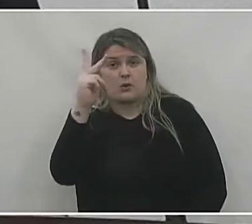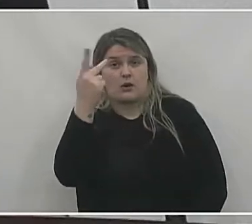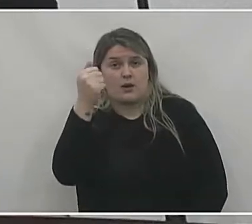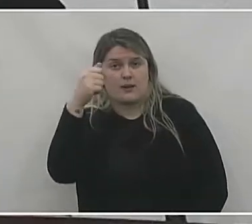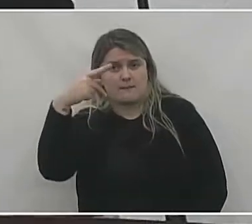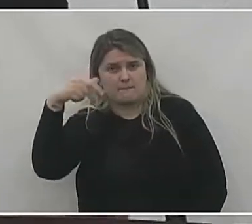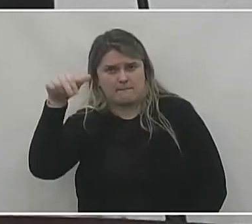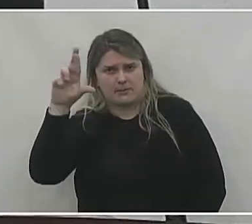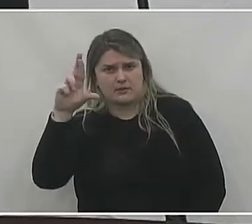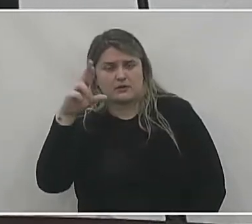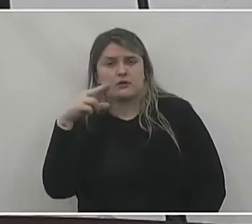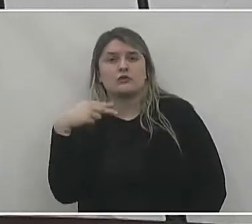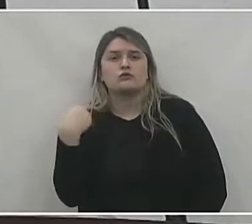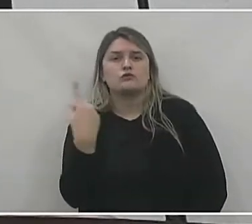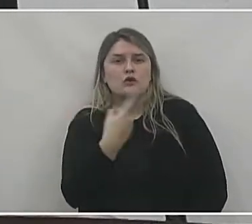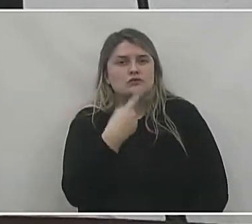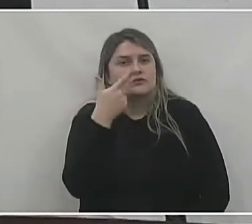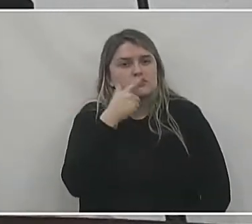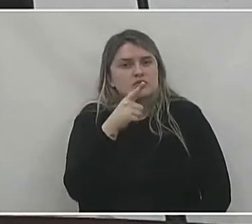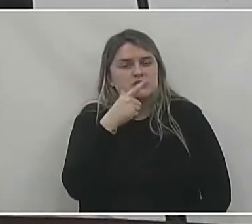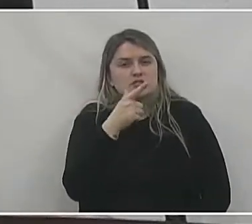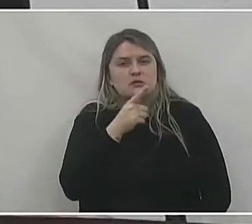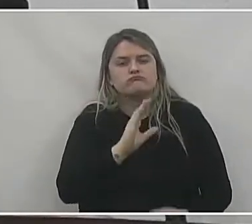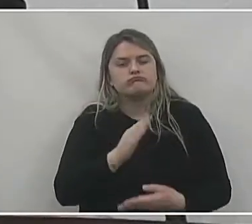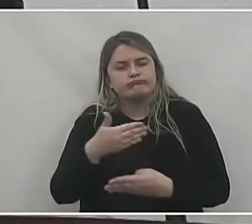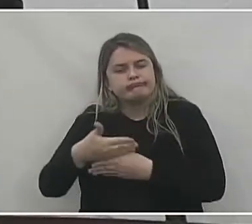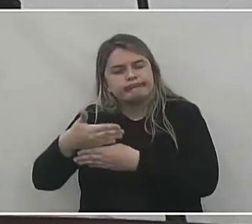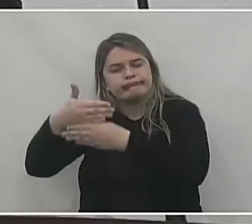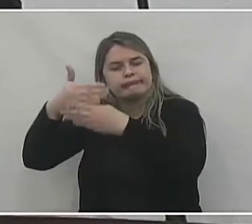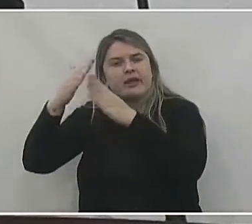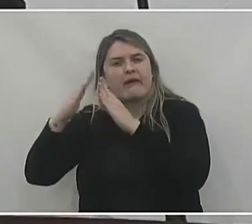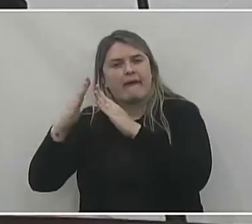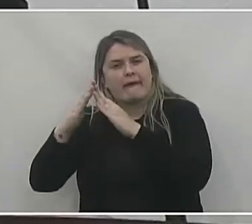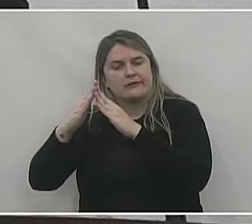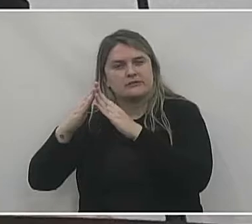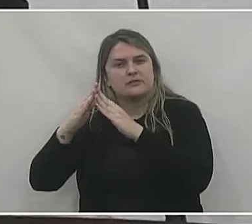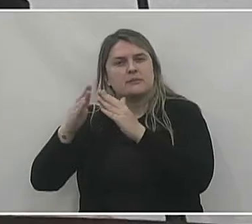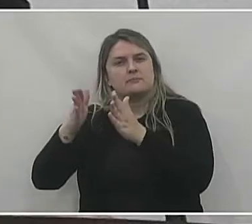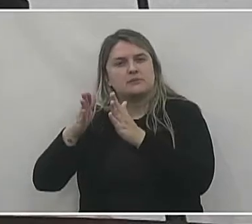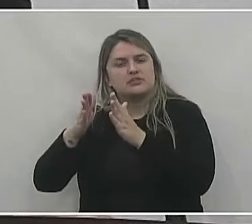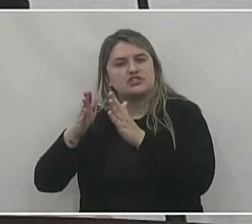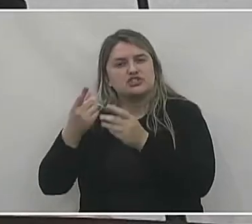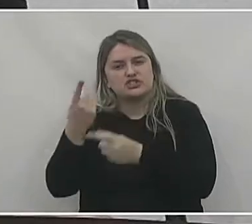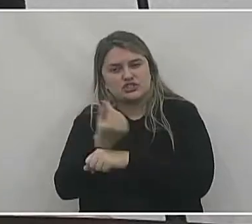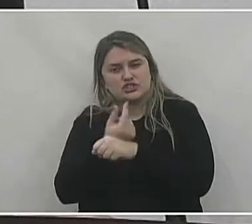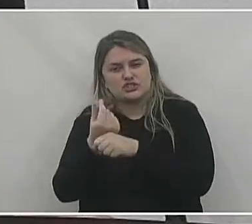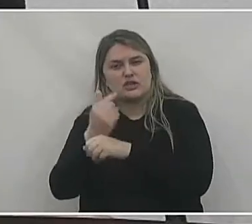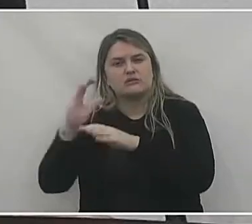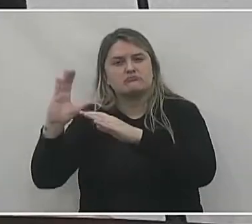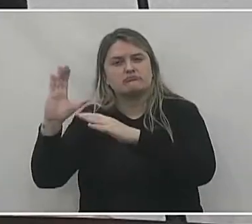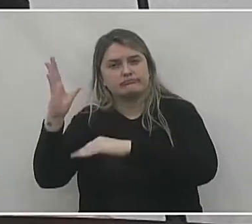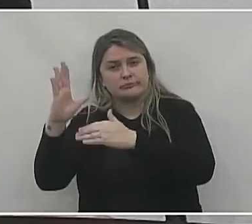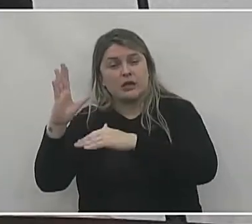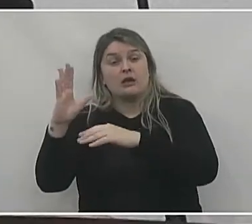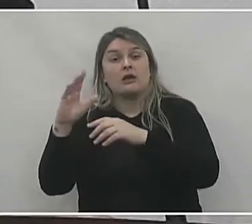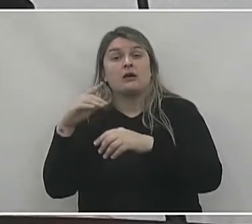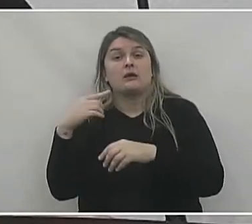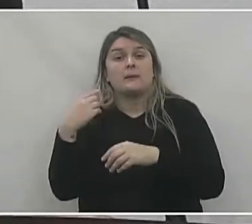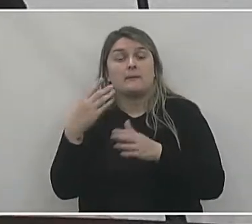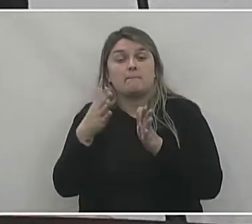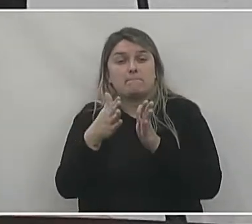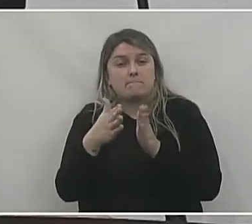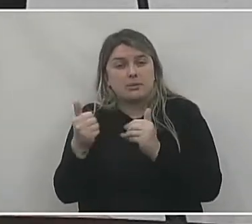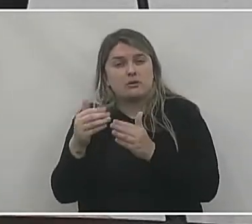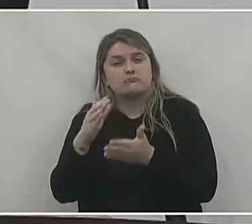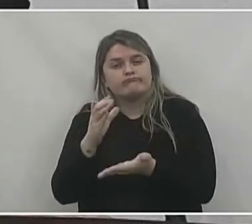com dinheiro da Assembleia. Lembra do trabalho que eu fiz na Assembleia lá de Economia Financeira? E nós pegamos